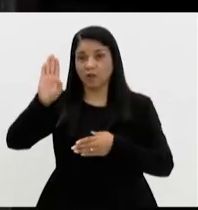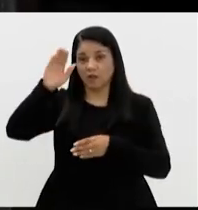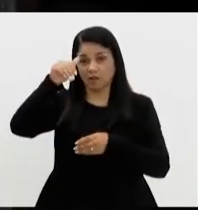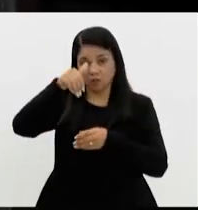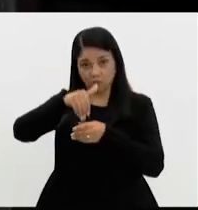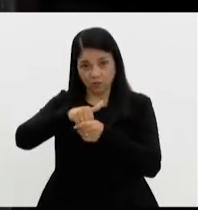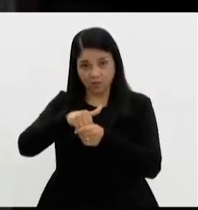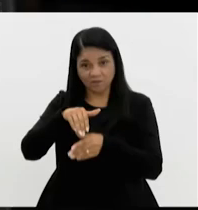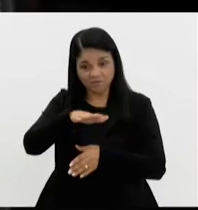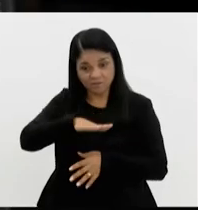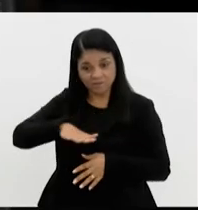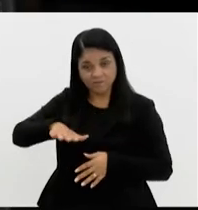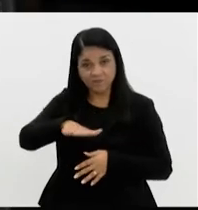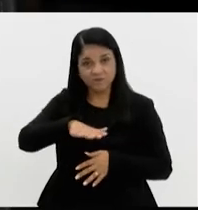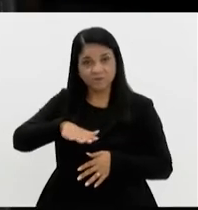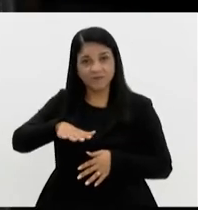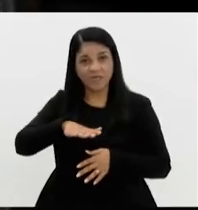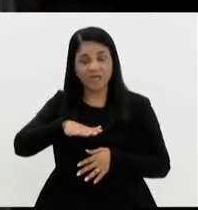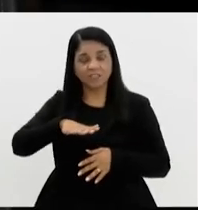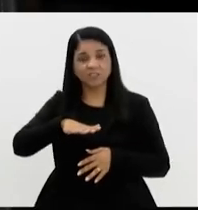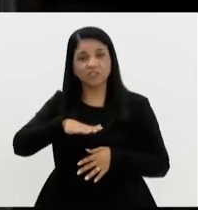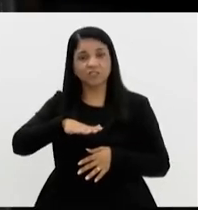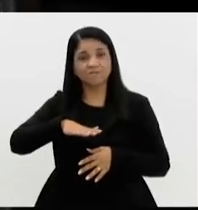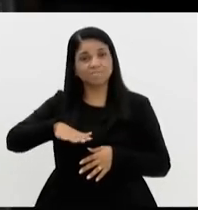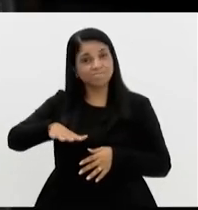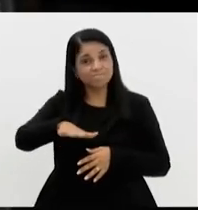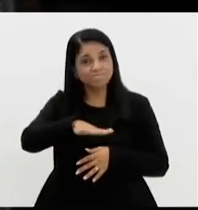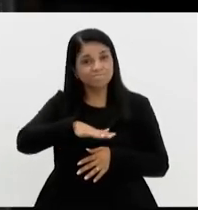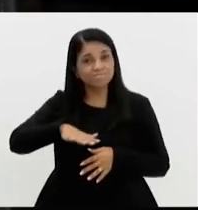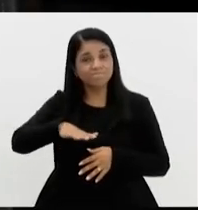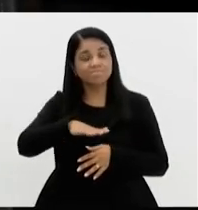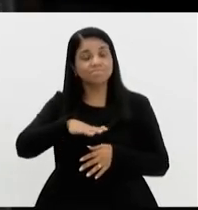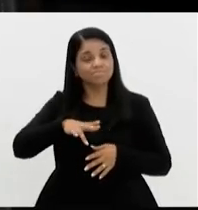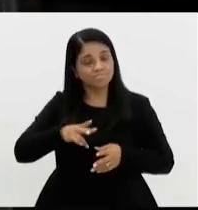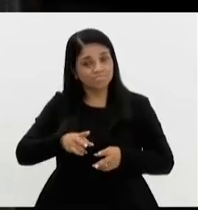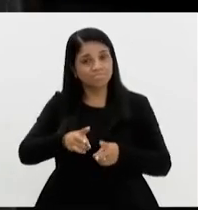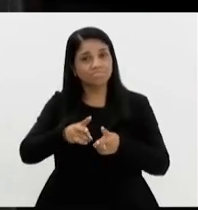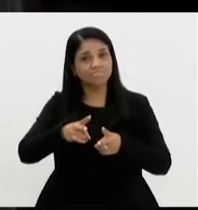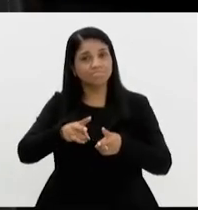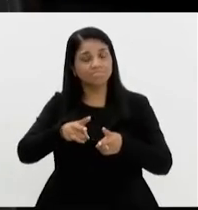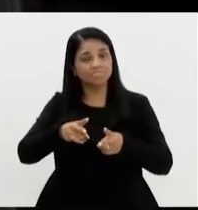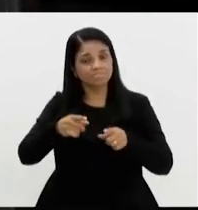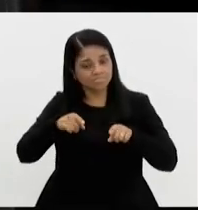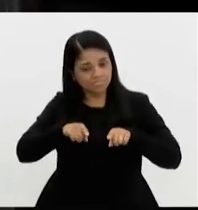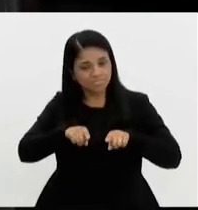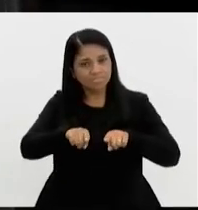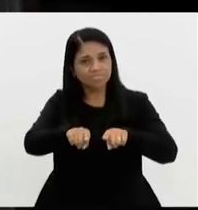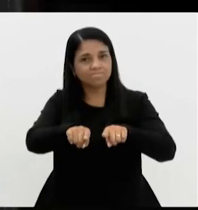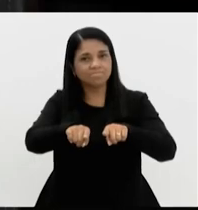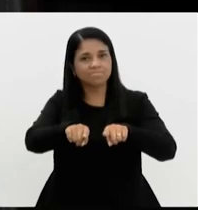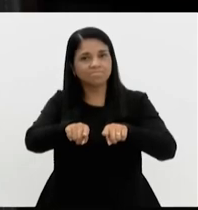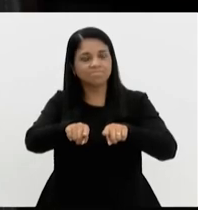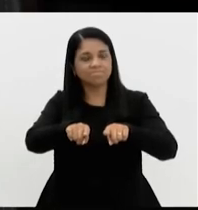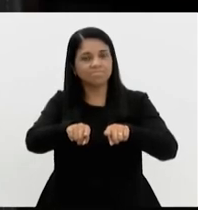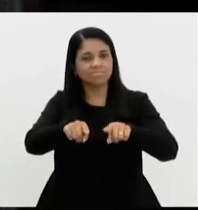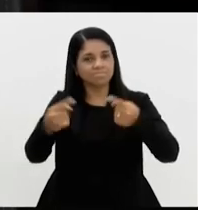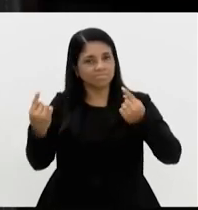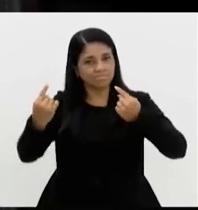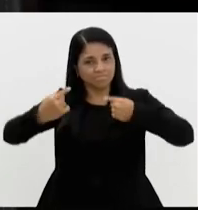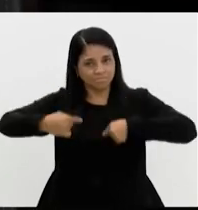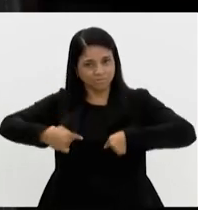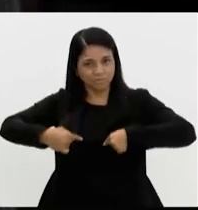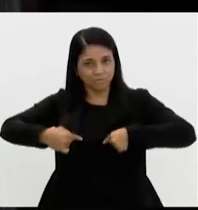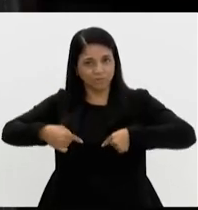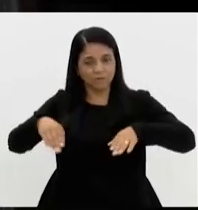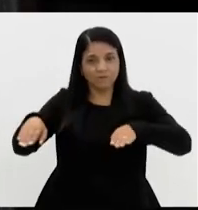de rigidez num ambiente em que se mantenham Parelhas as condições da disputa Ou